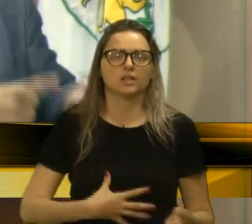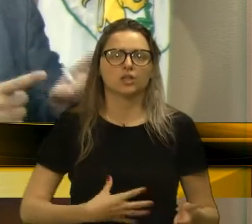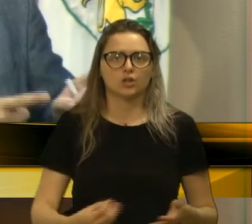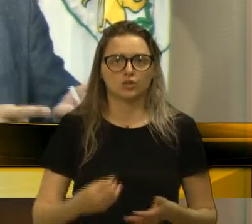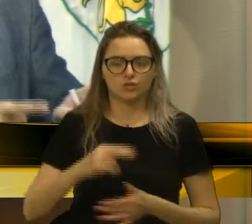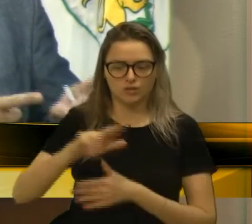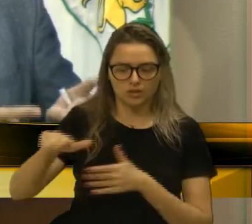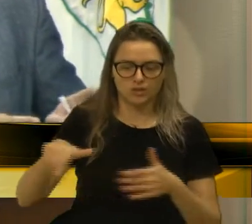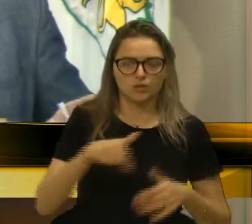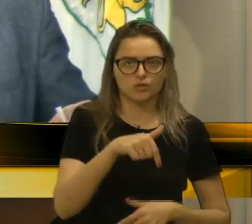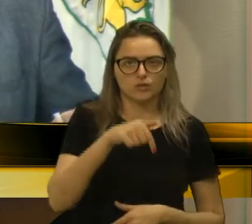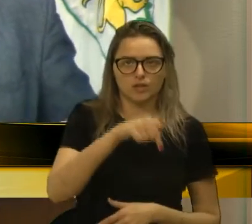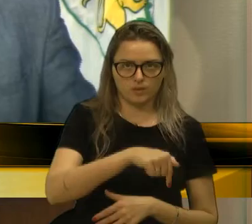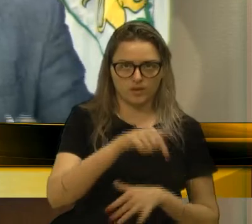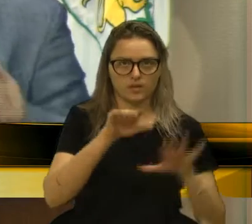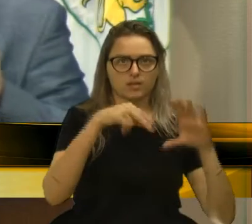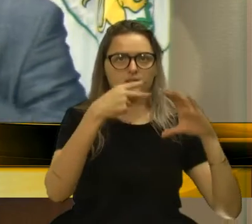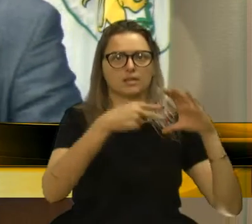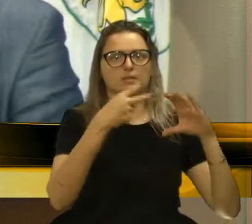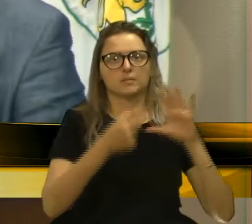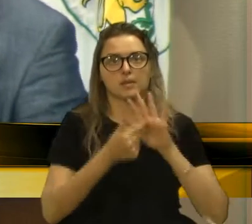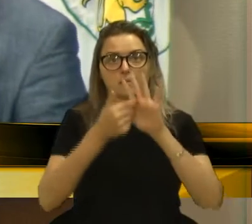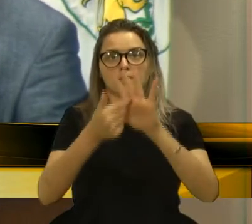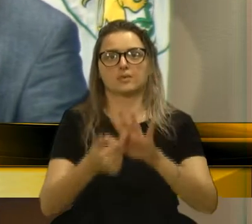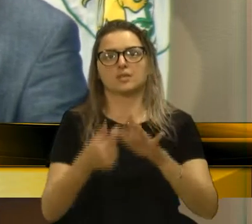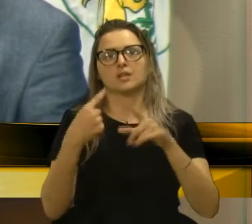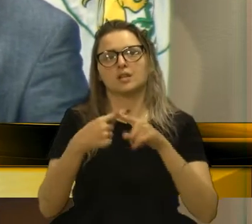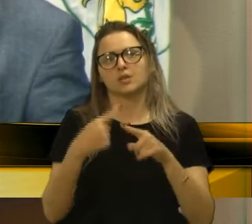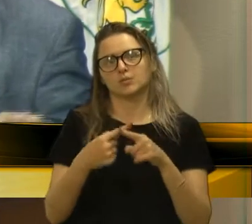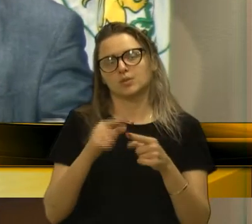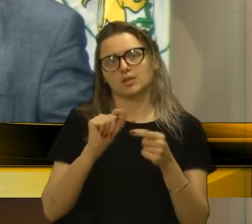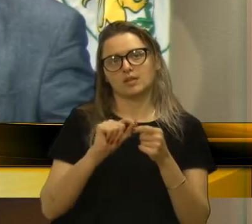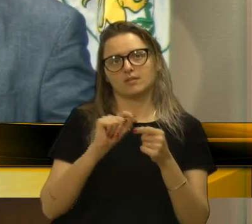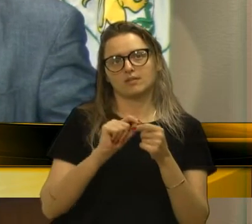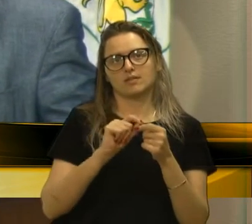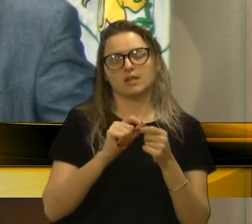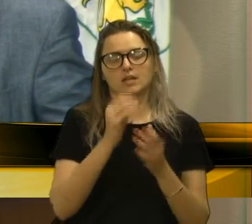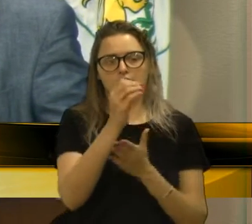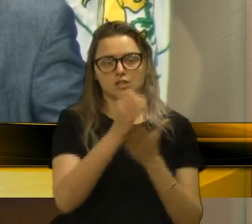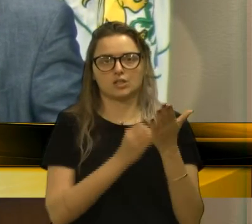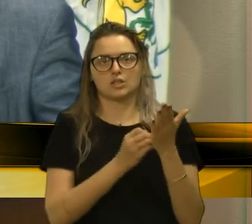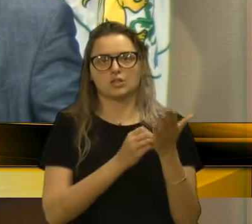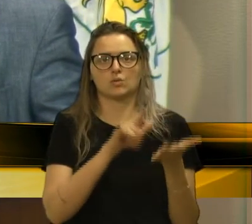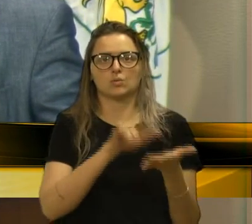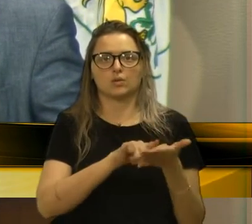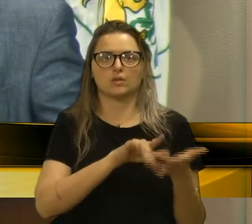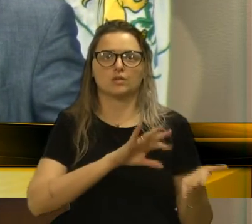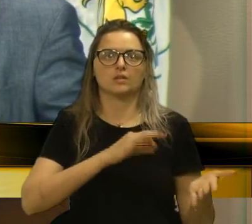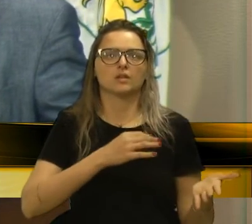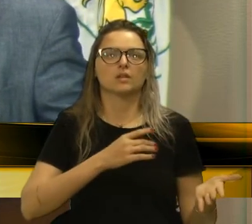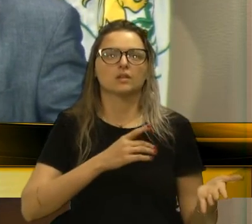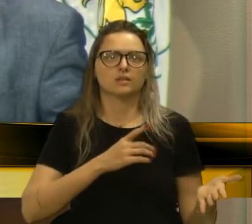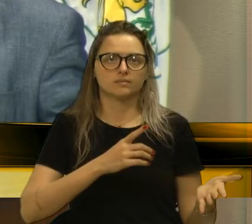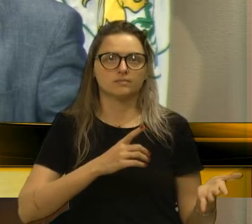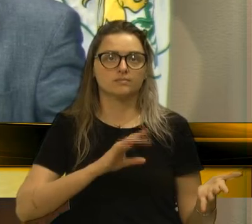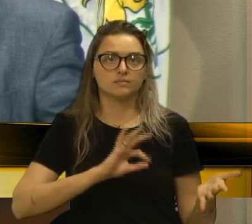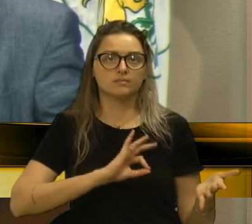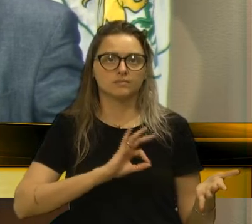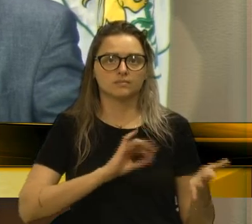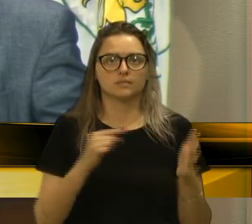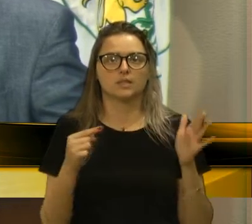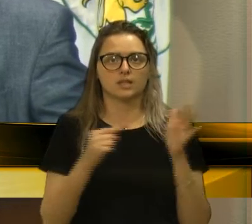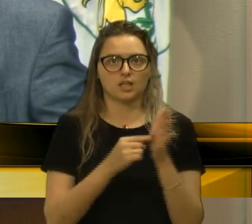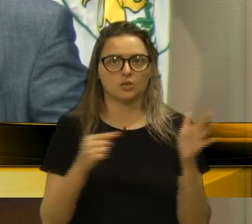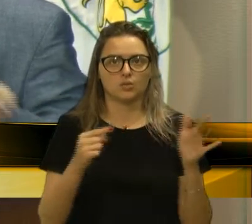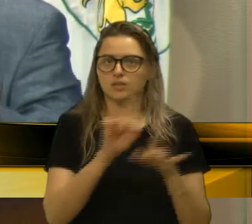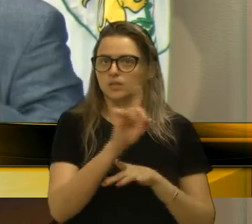esteve aqui ontem também para trazer isso, porque fez um BO, um boletim de ocorrência, denunciando